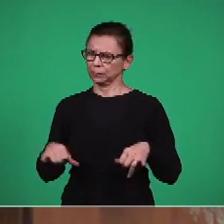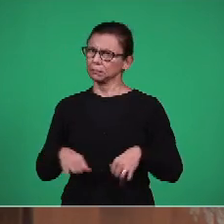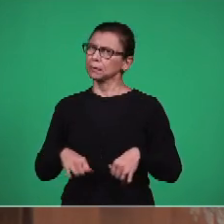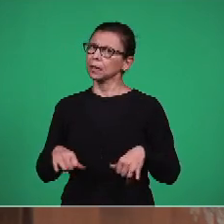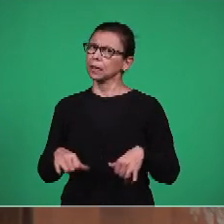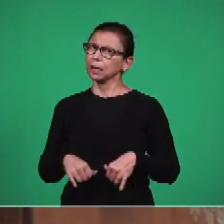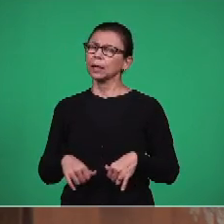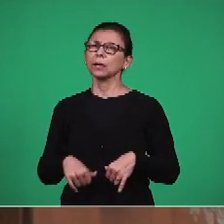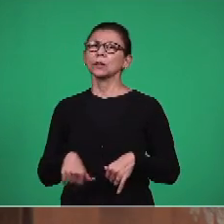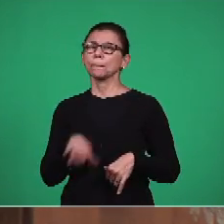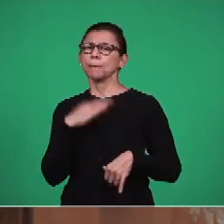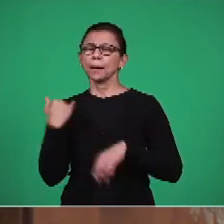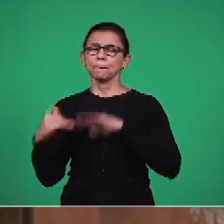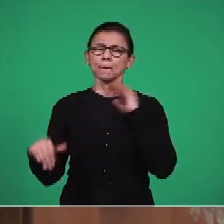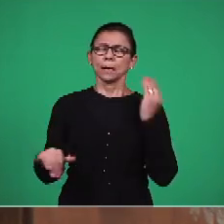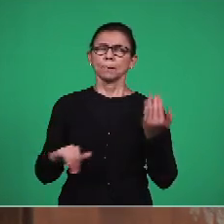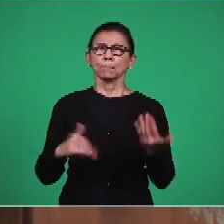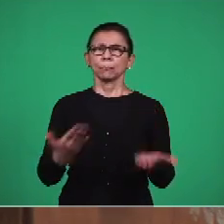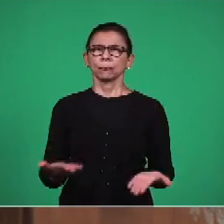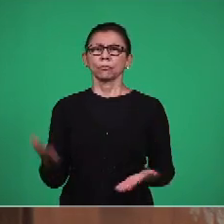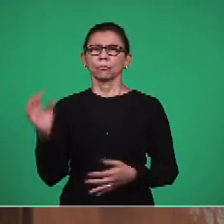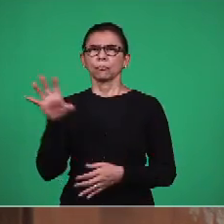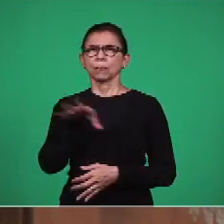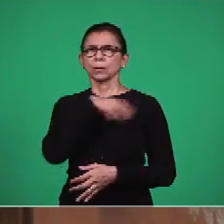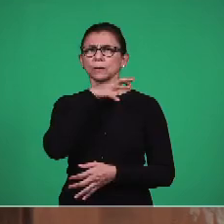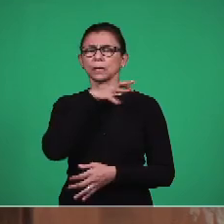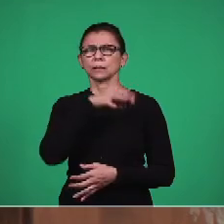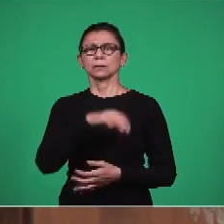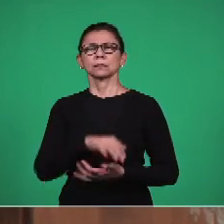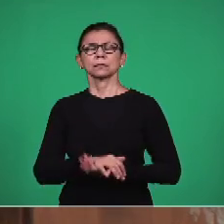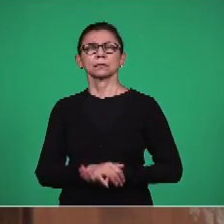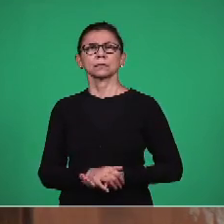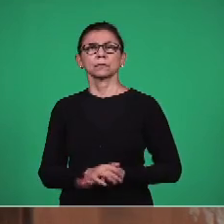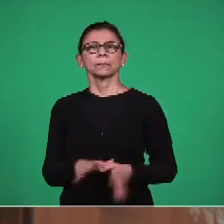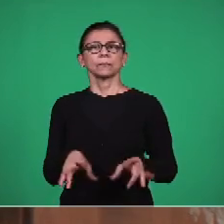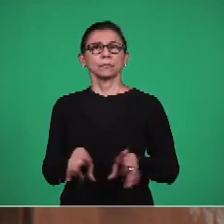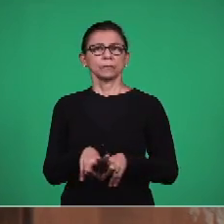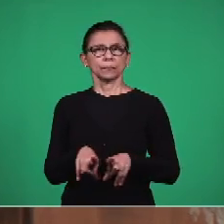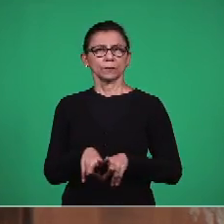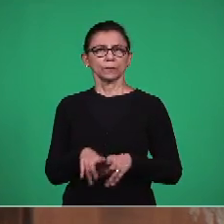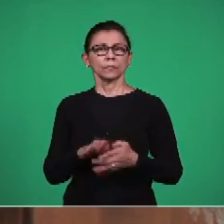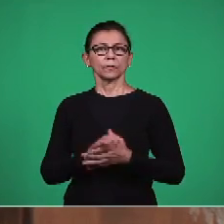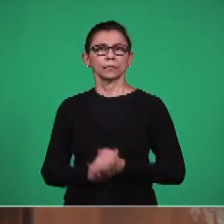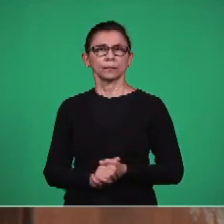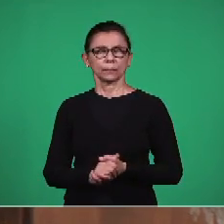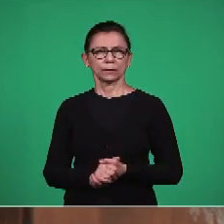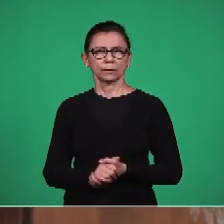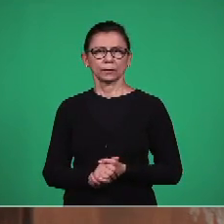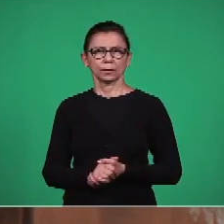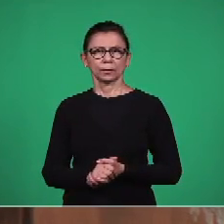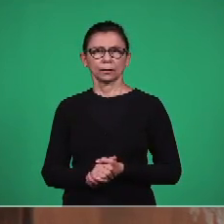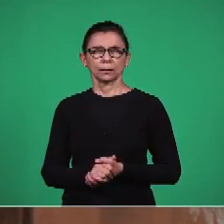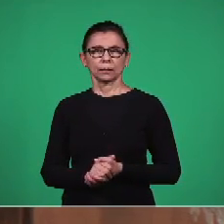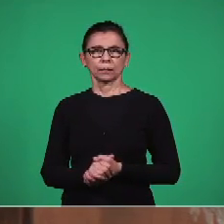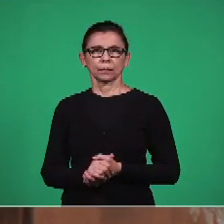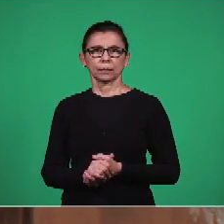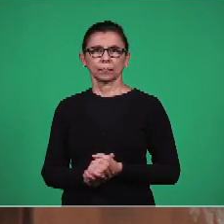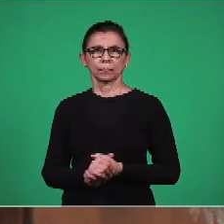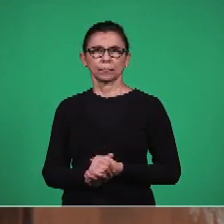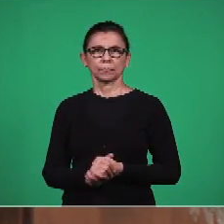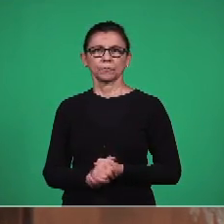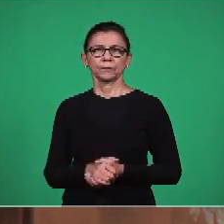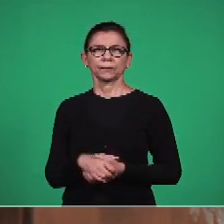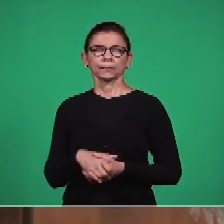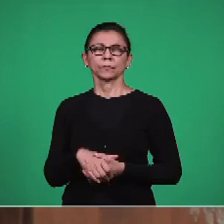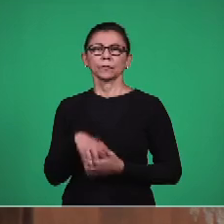matando. Todo tipo de infestação é água. Hoje se diz que a maioria das mortes tem acontecido por causa da água. A água tem